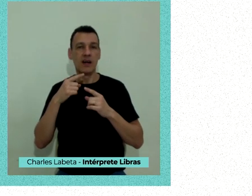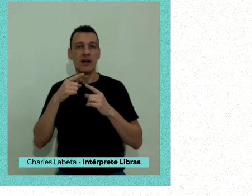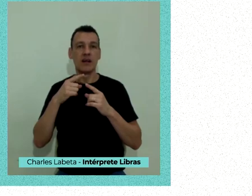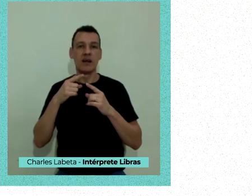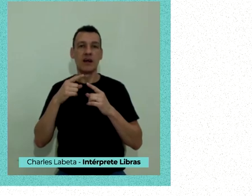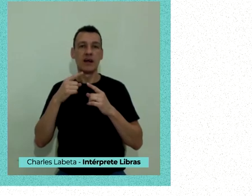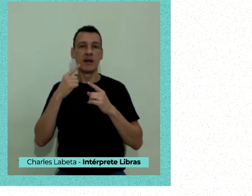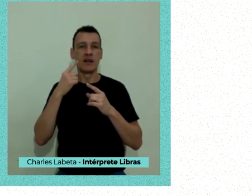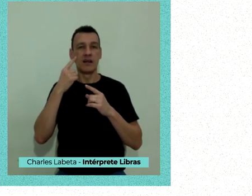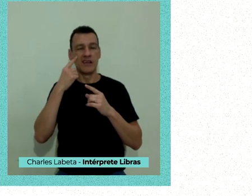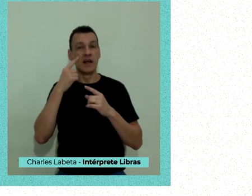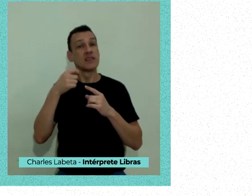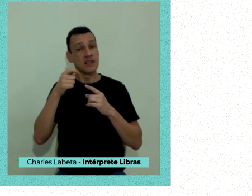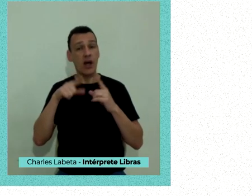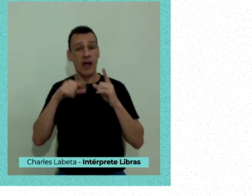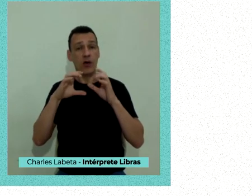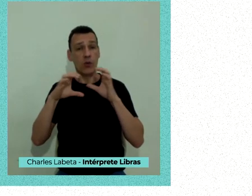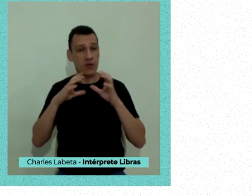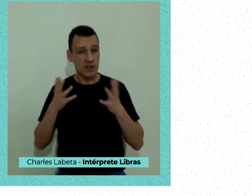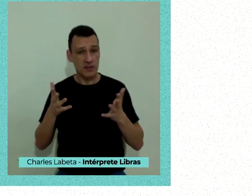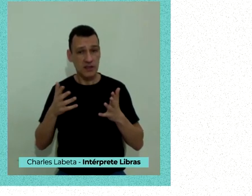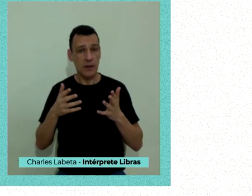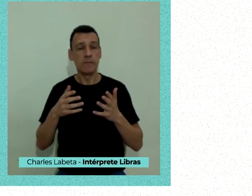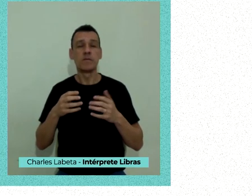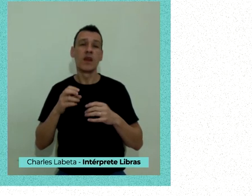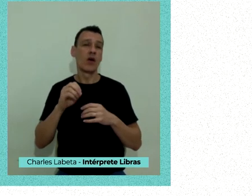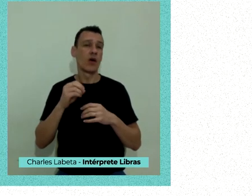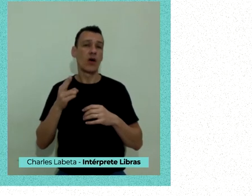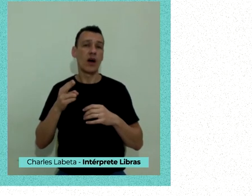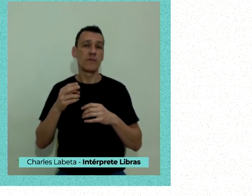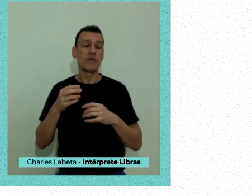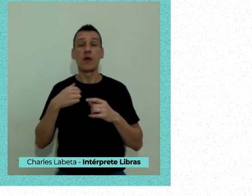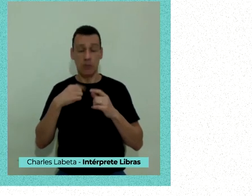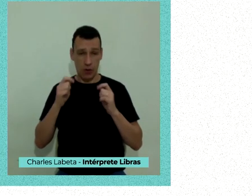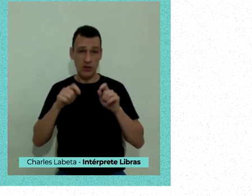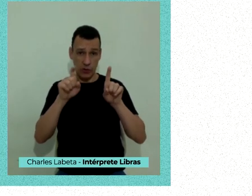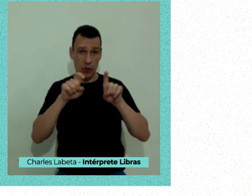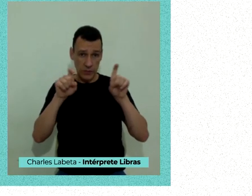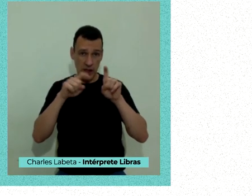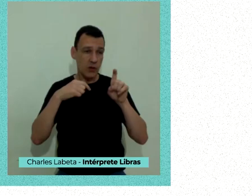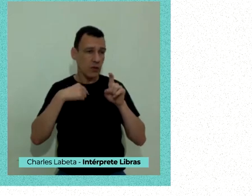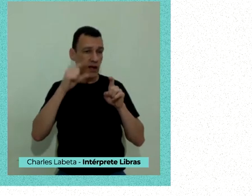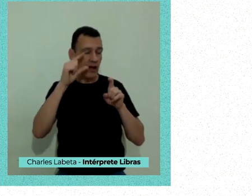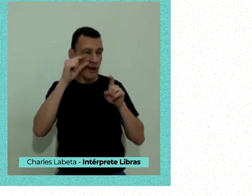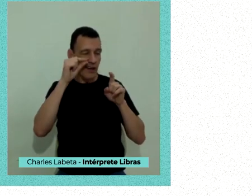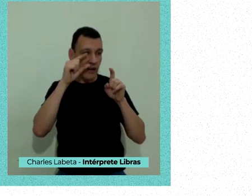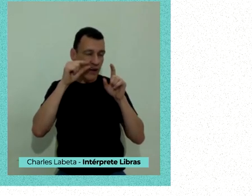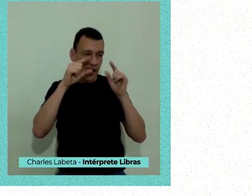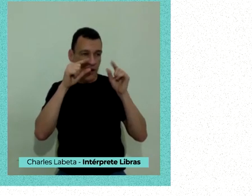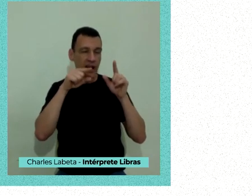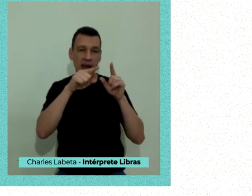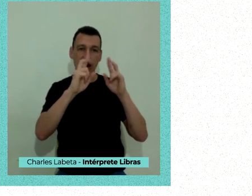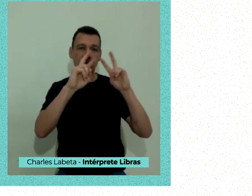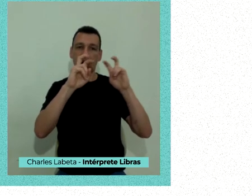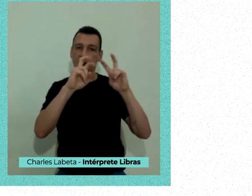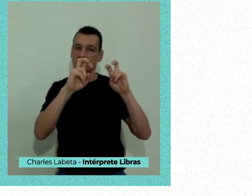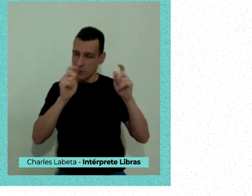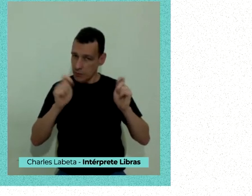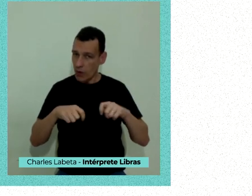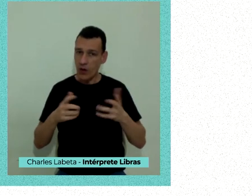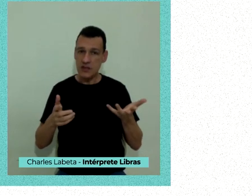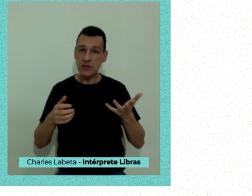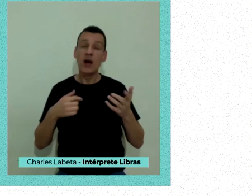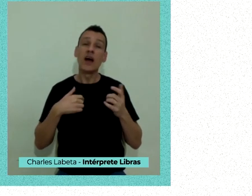computador com acesso por comando ocular. Eu posso ter uma prancha de comunicação